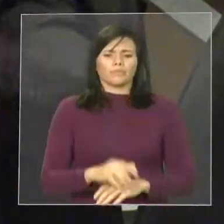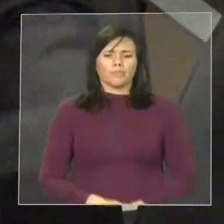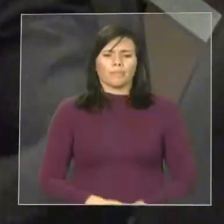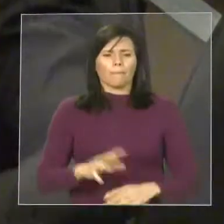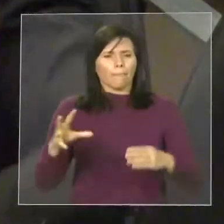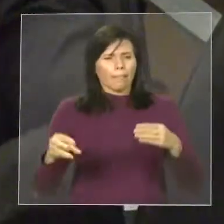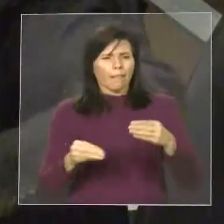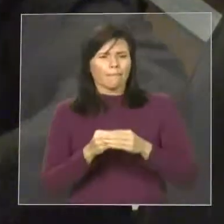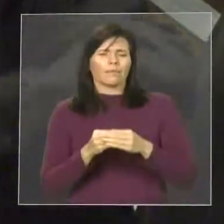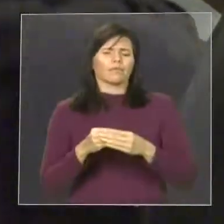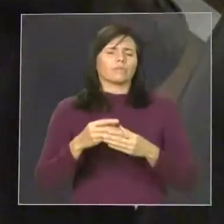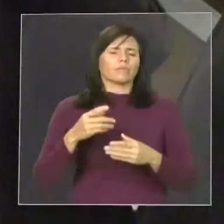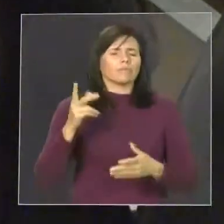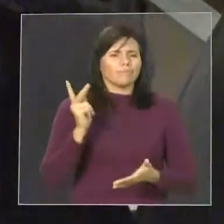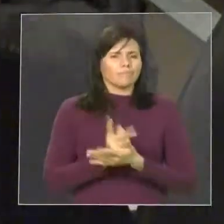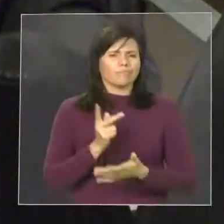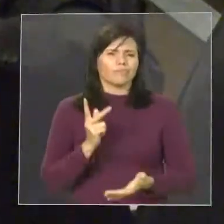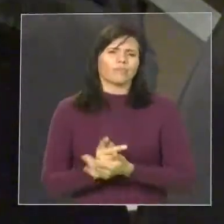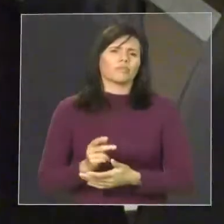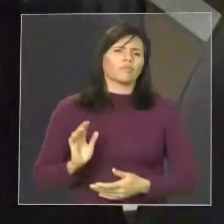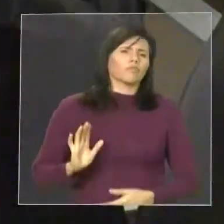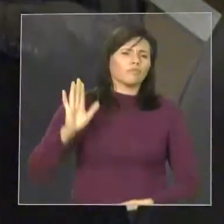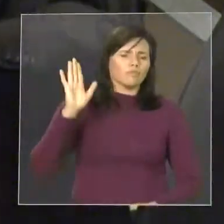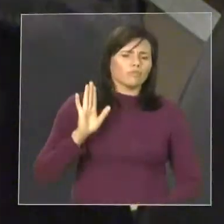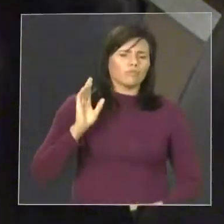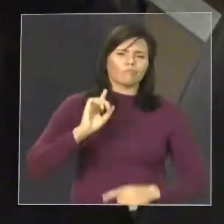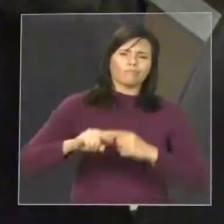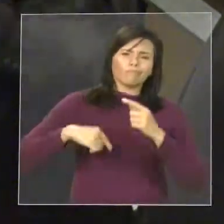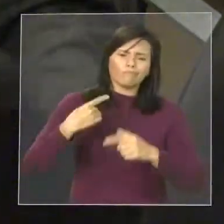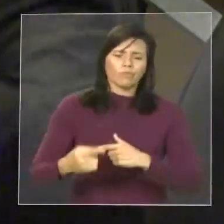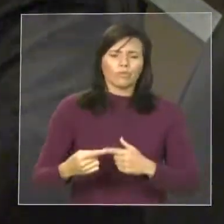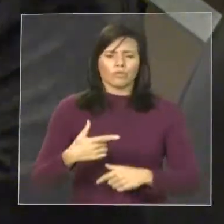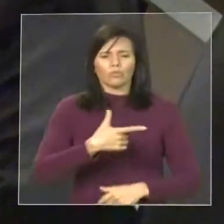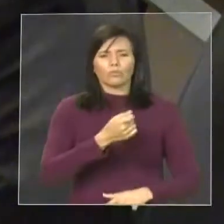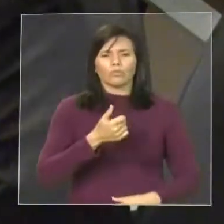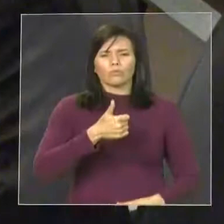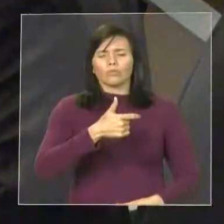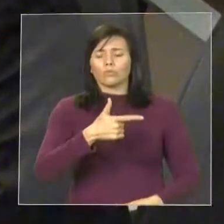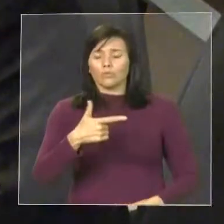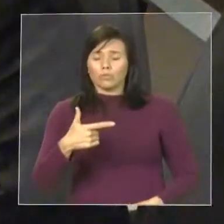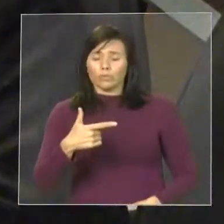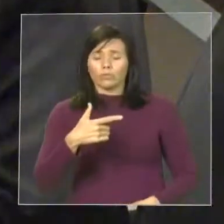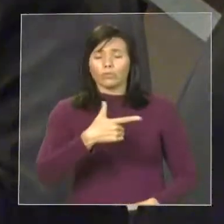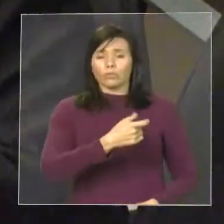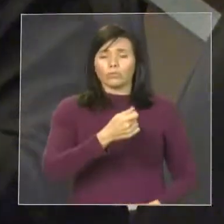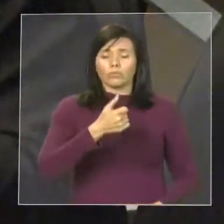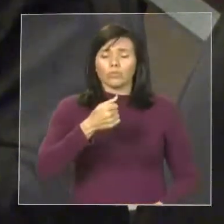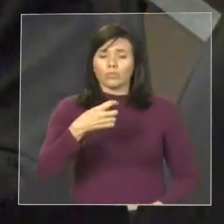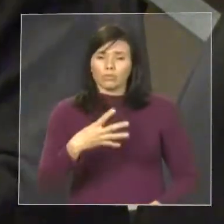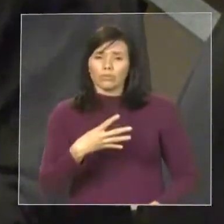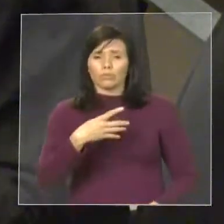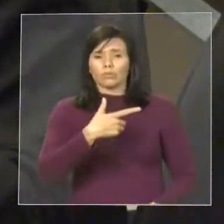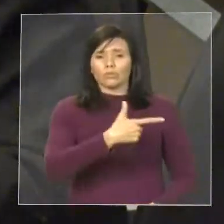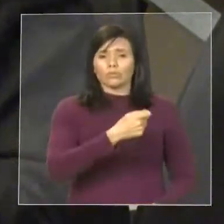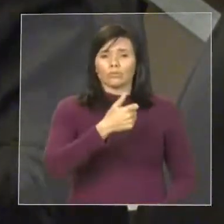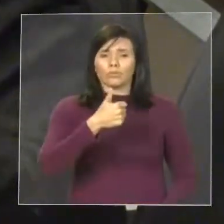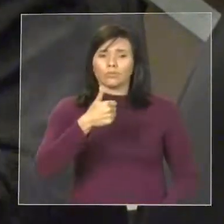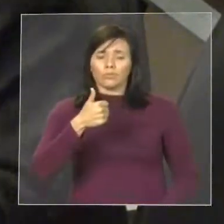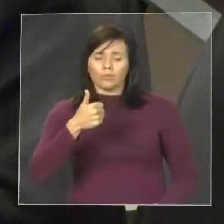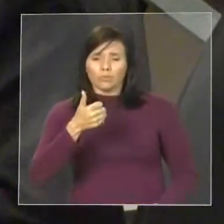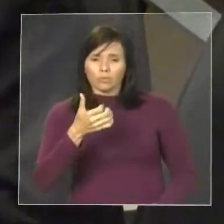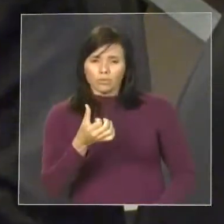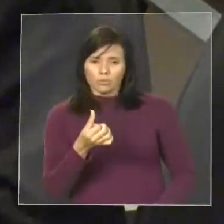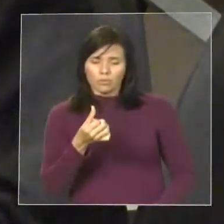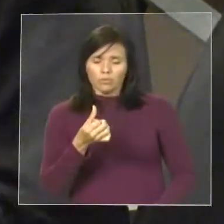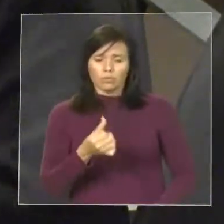cada eleição. Eleição 2012, eleição 2014, 2016 e para 2018. Um pequeno remendo novamente